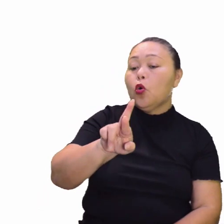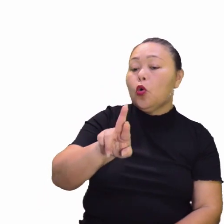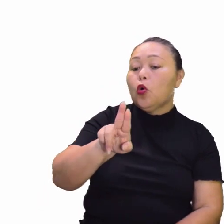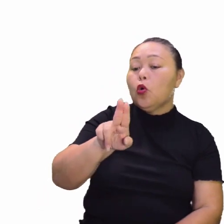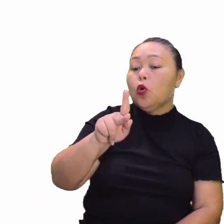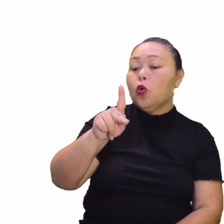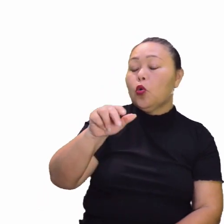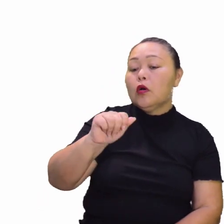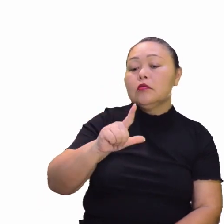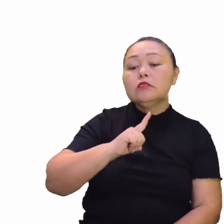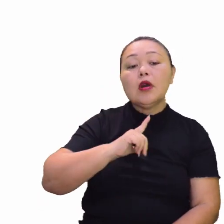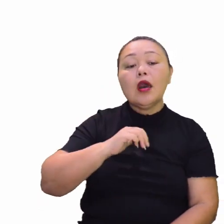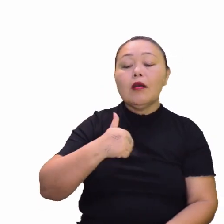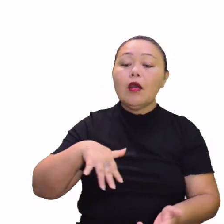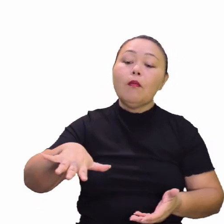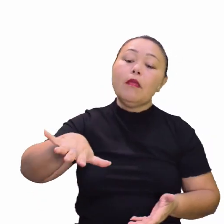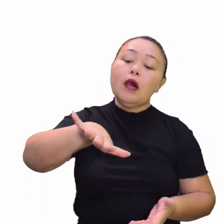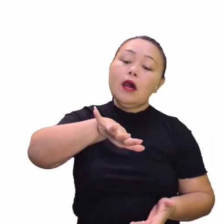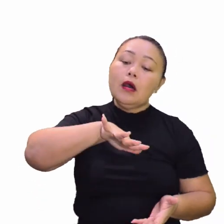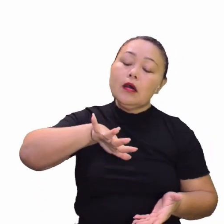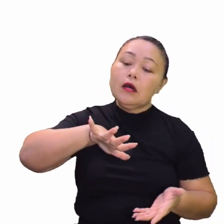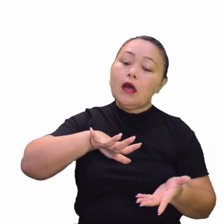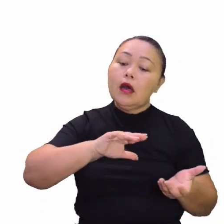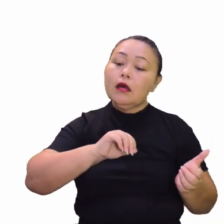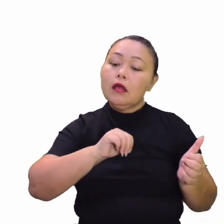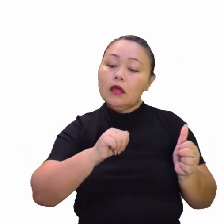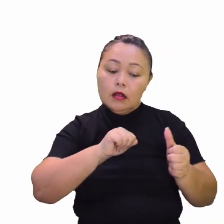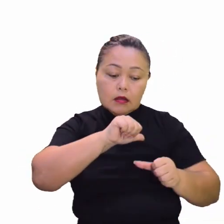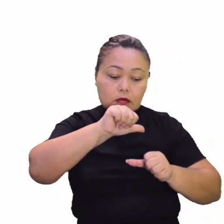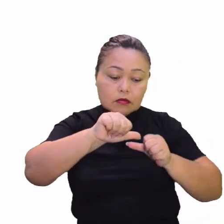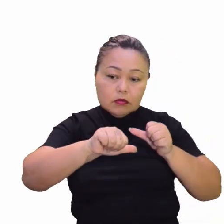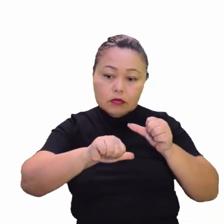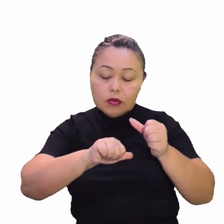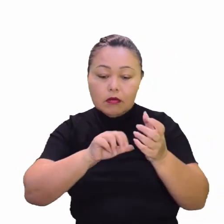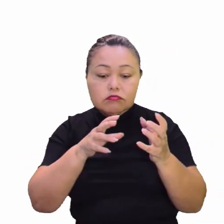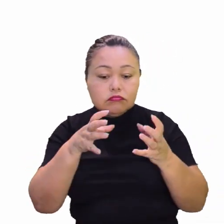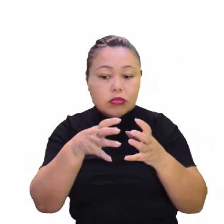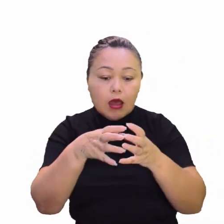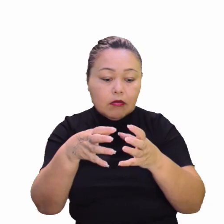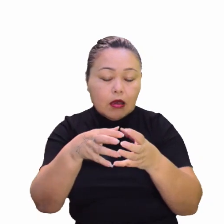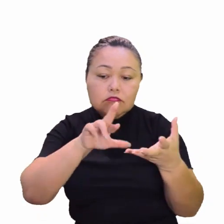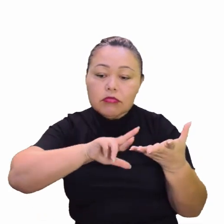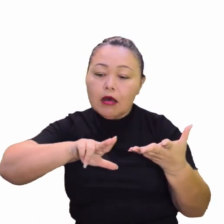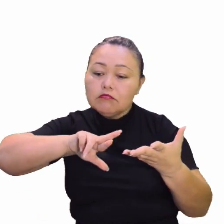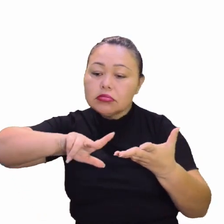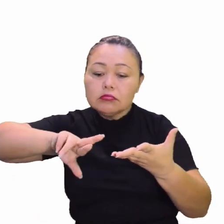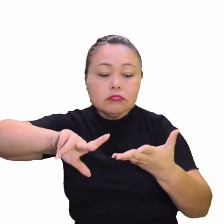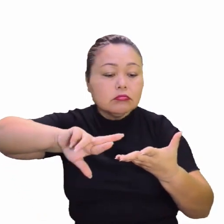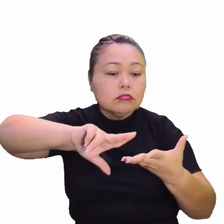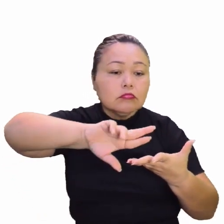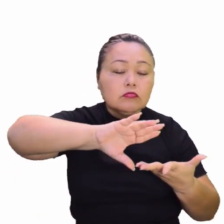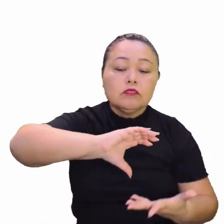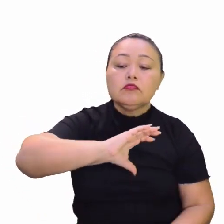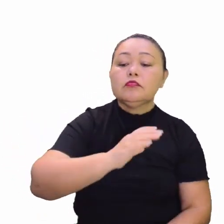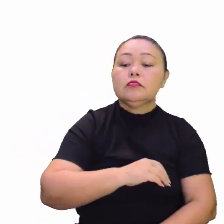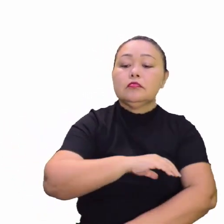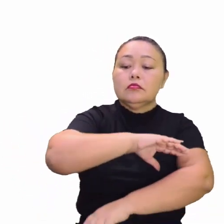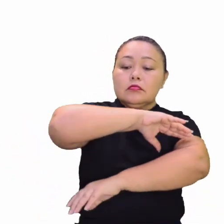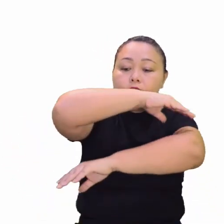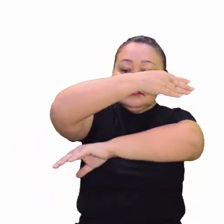o ecótono. É a área de transição entre diferentes o quê? Espécies. Lá no Parque Nacional